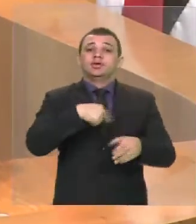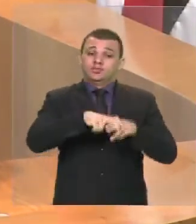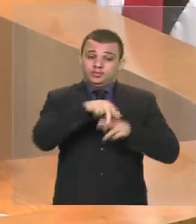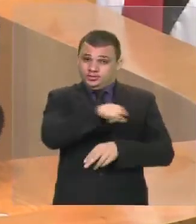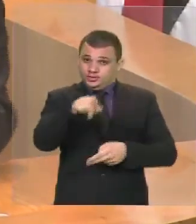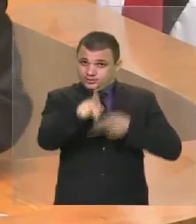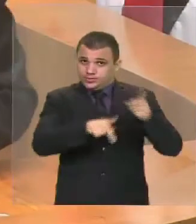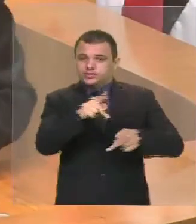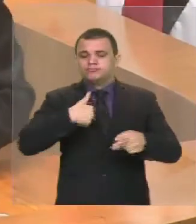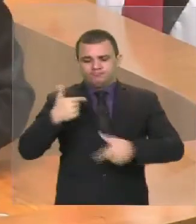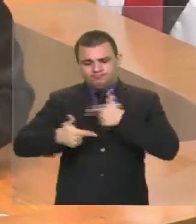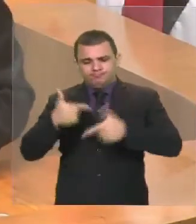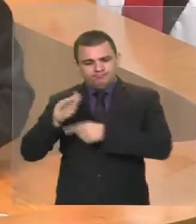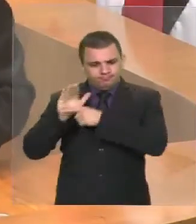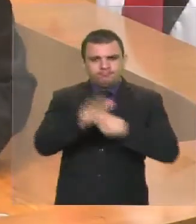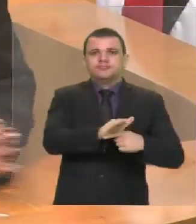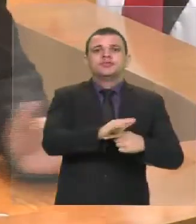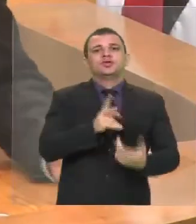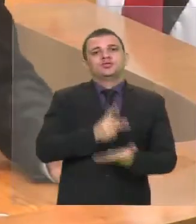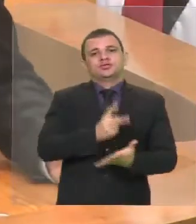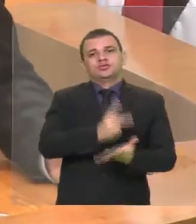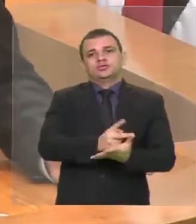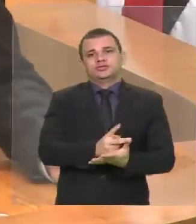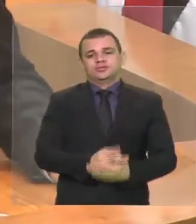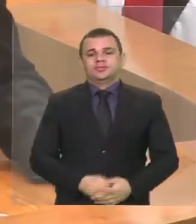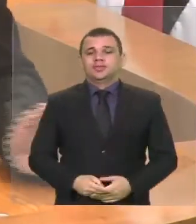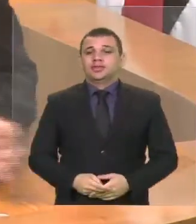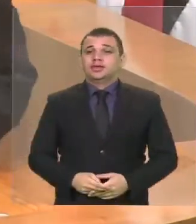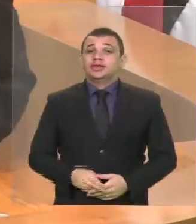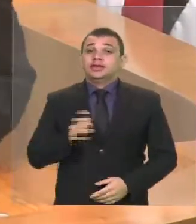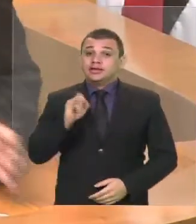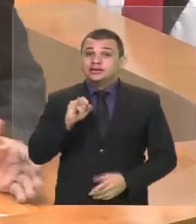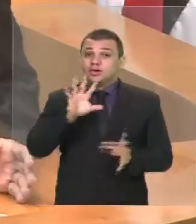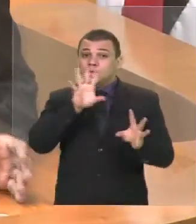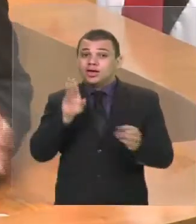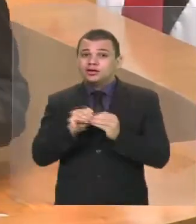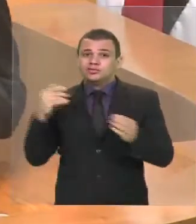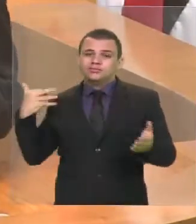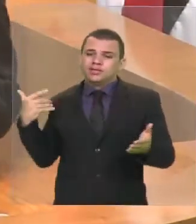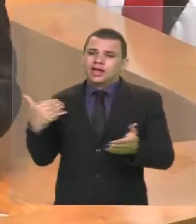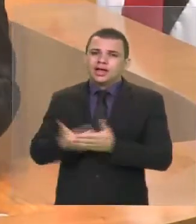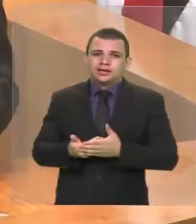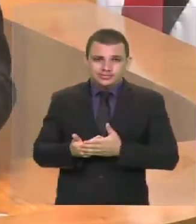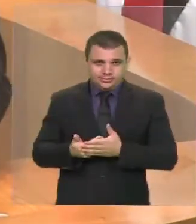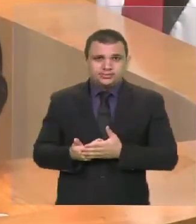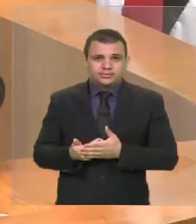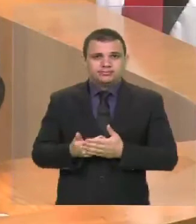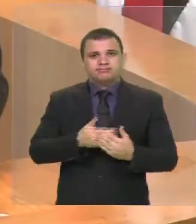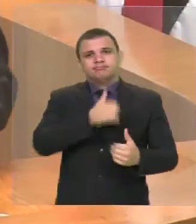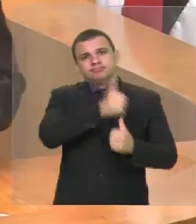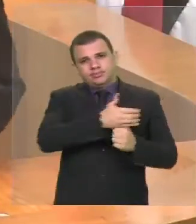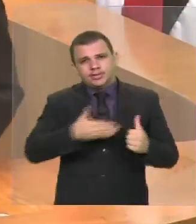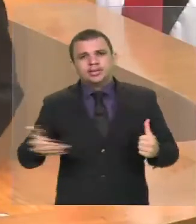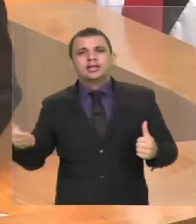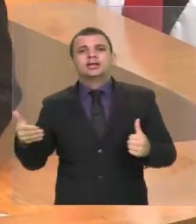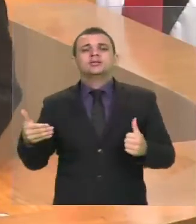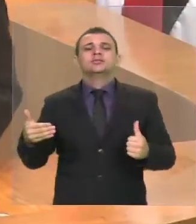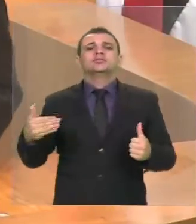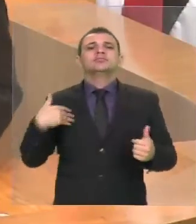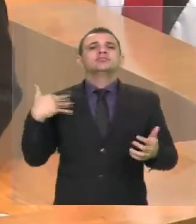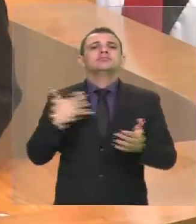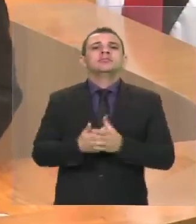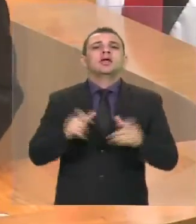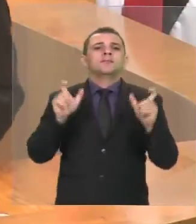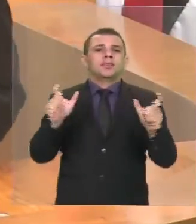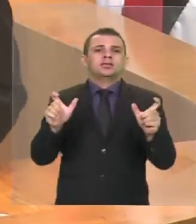Se há palavras que resumem toda essa nossa trajetória, são esperança e força. A esperança de quem não desiste de uma São